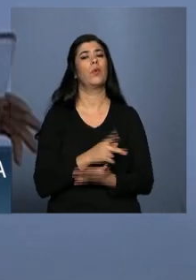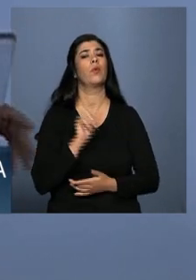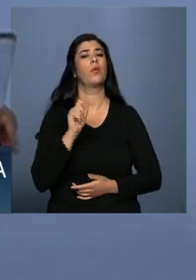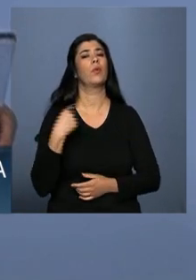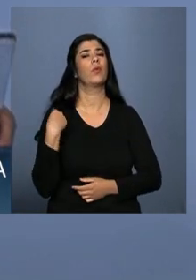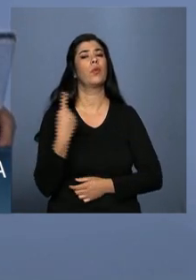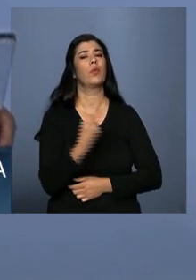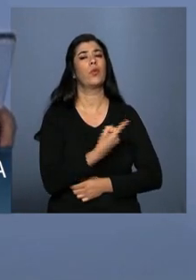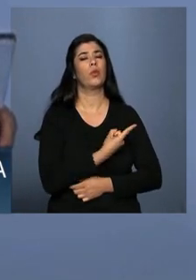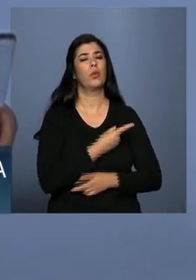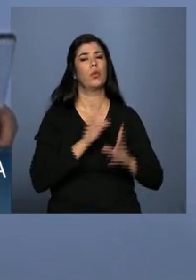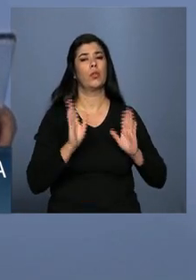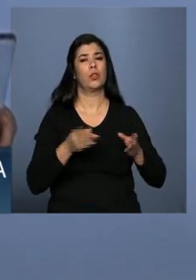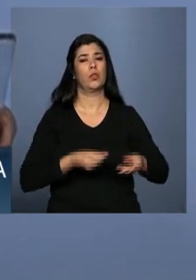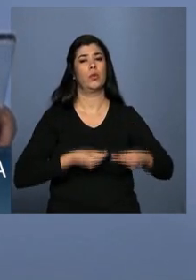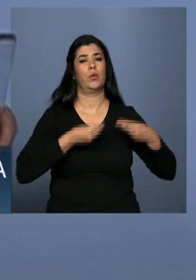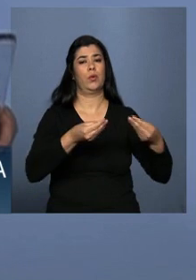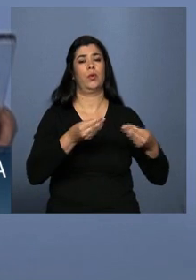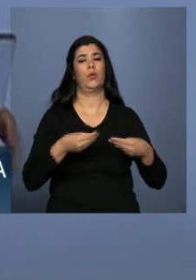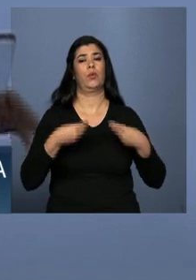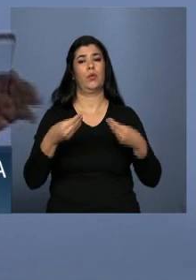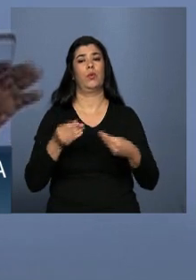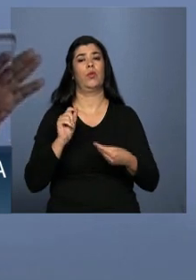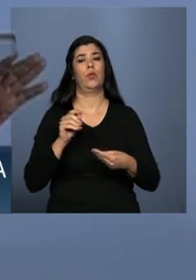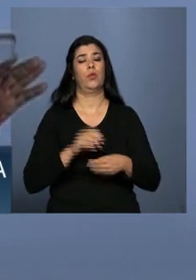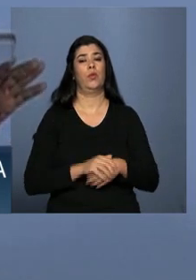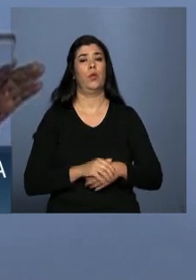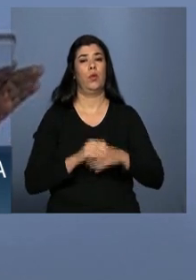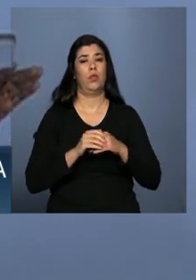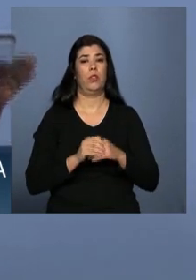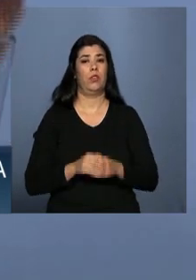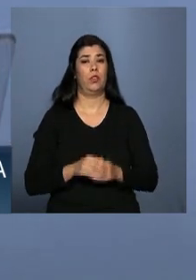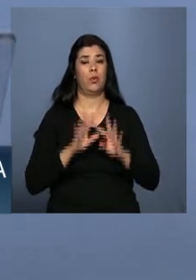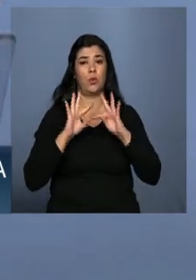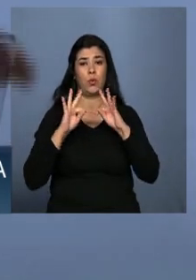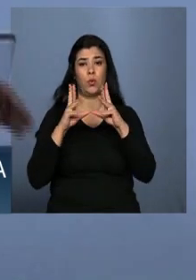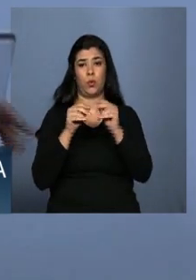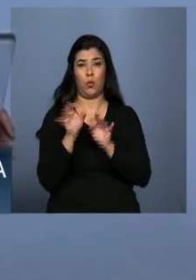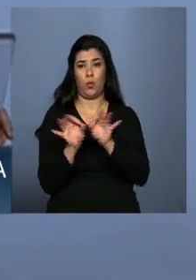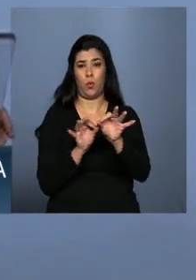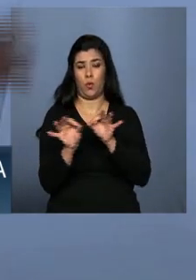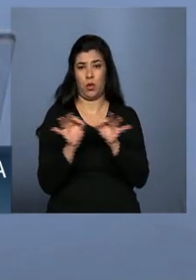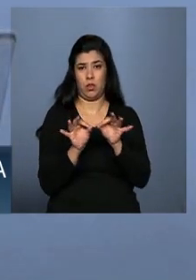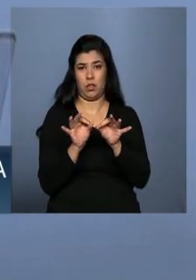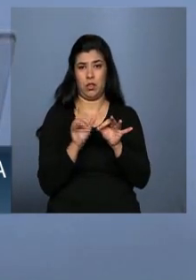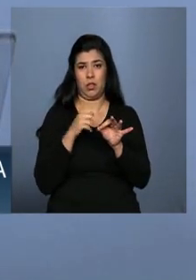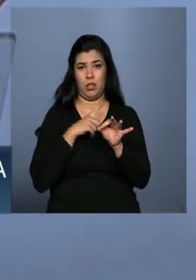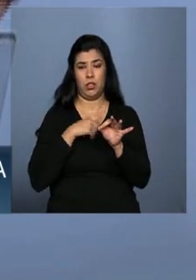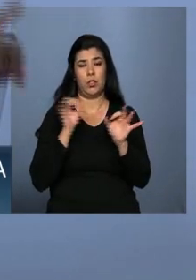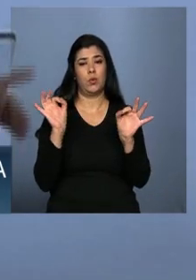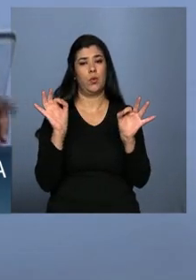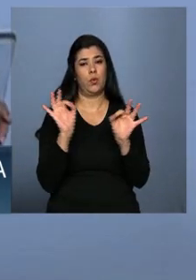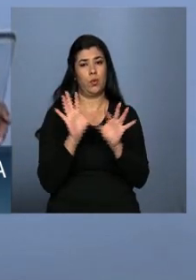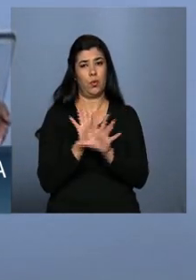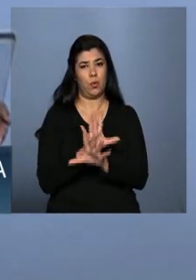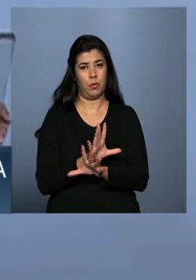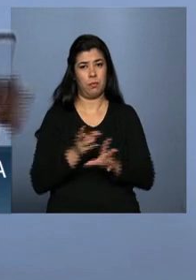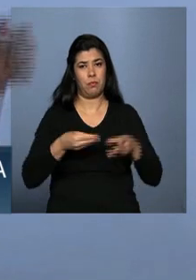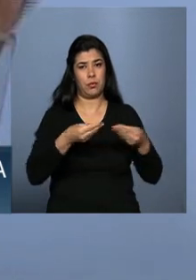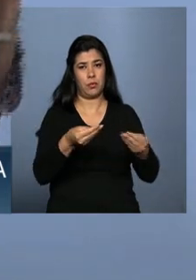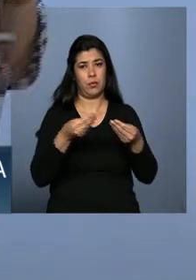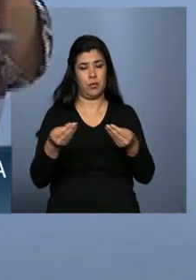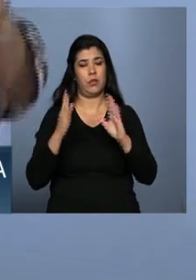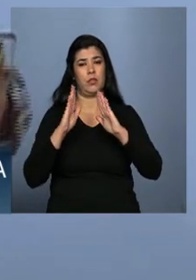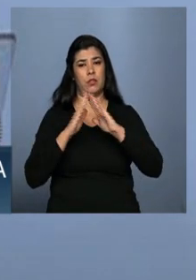já entregamos a maioria do que estava sendo projetado. Nós estamos cumprindo o nosso